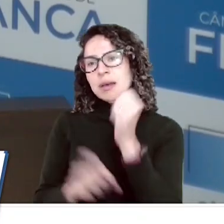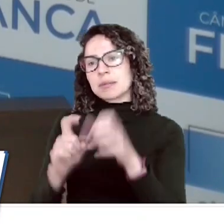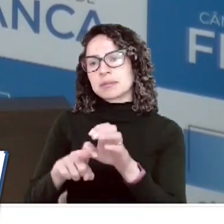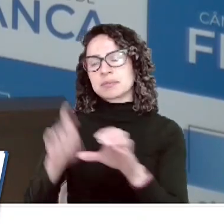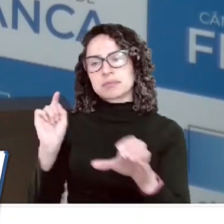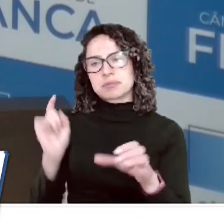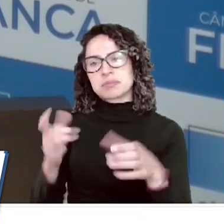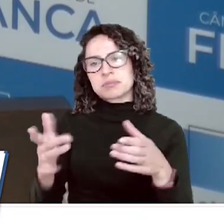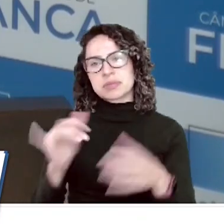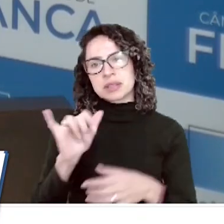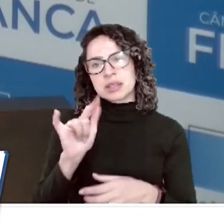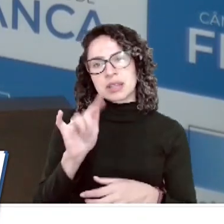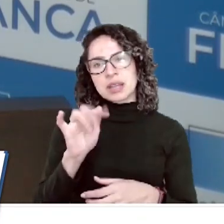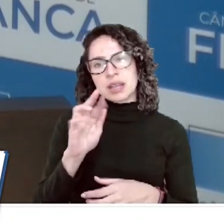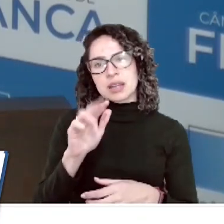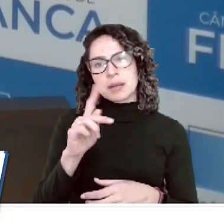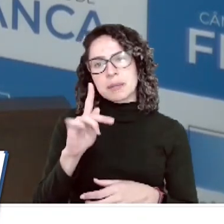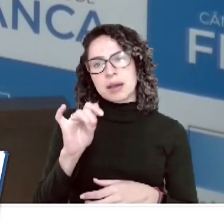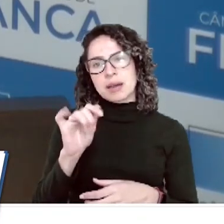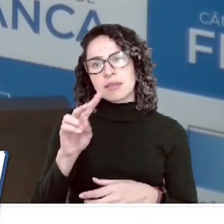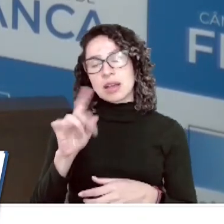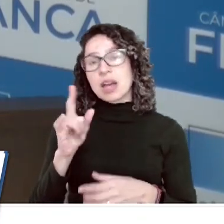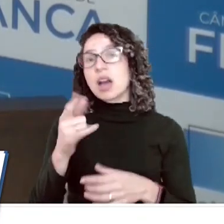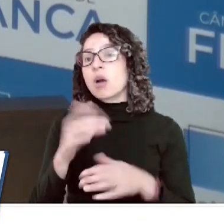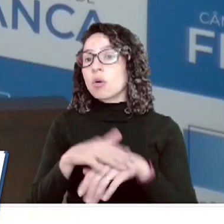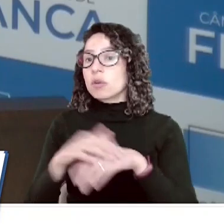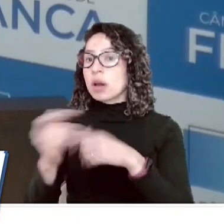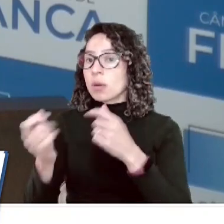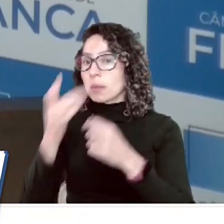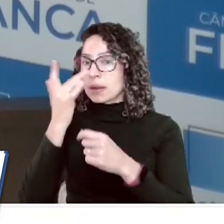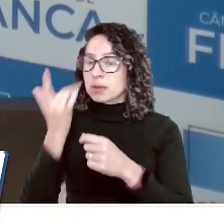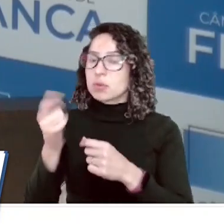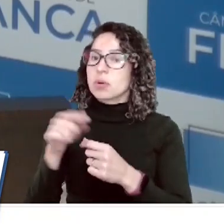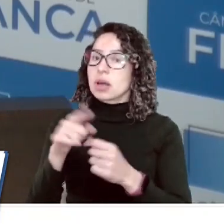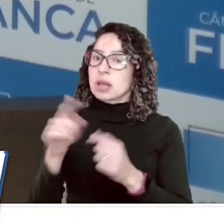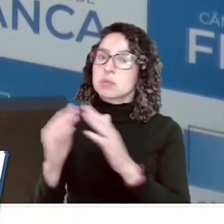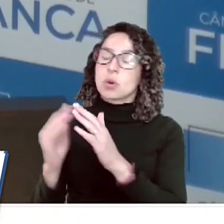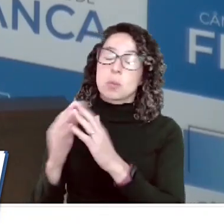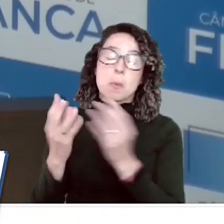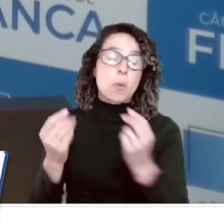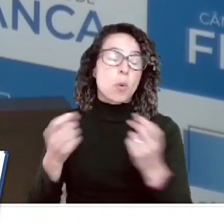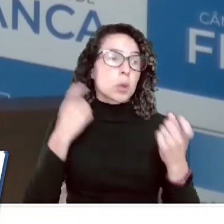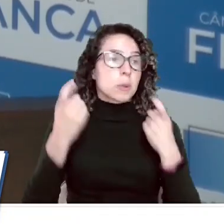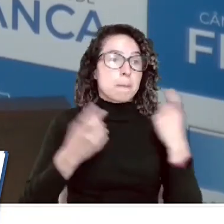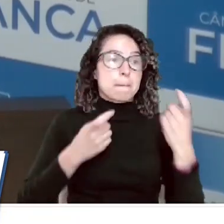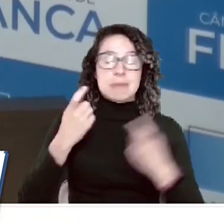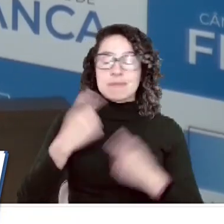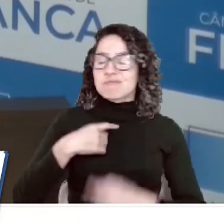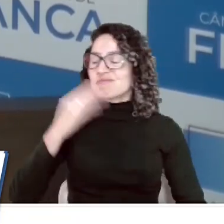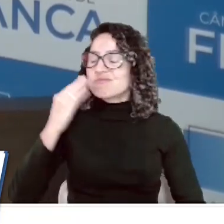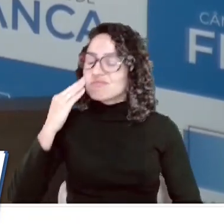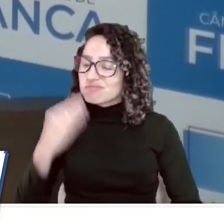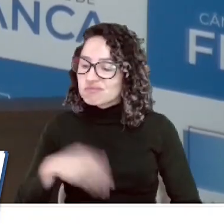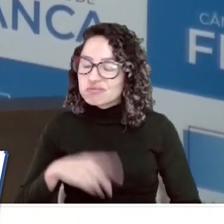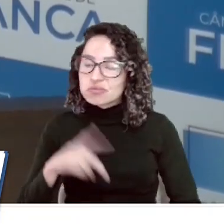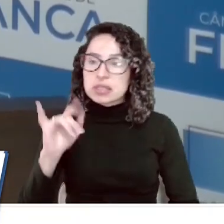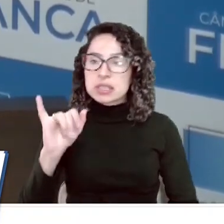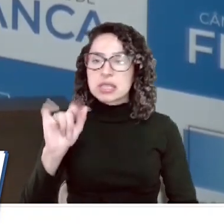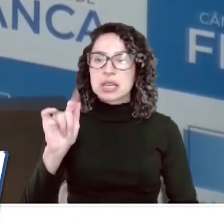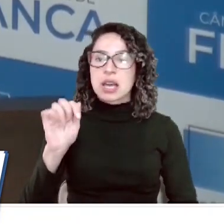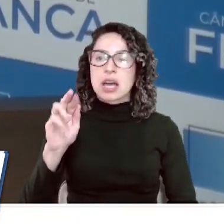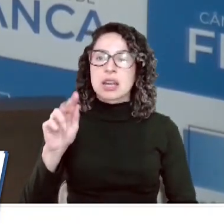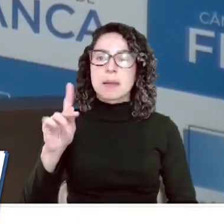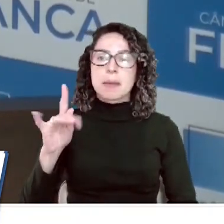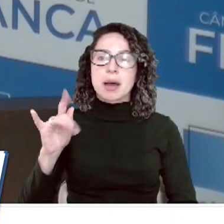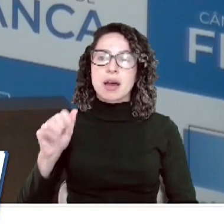eu conversei com algumas pessoas, moradores de Igarapava, estão muito preocupados, insatisfeitos. Igarapava sofreu